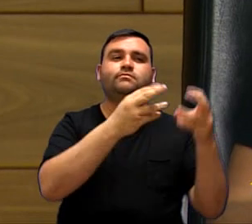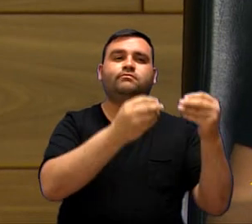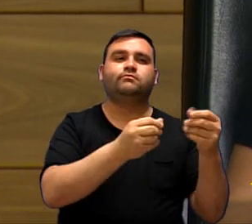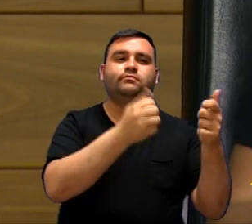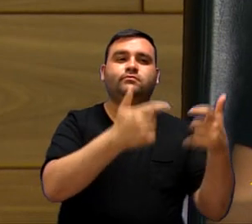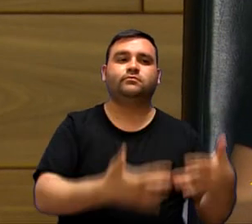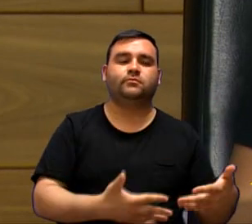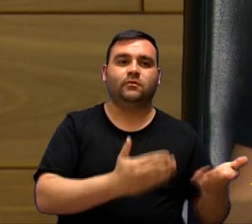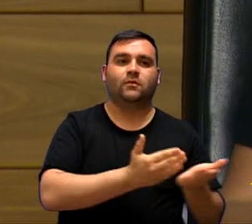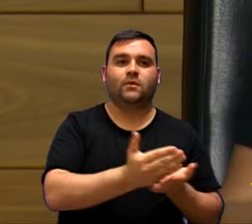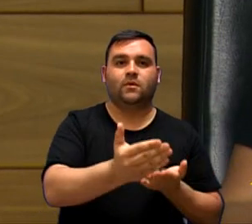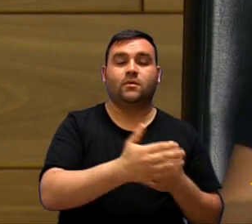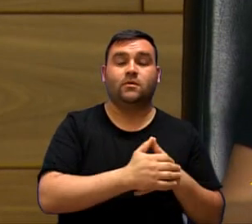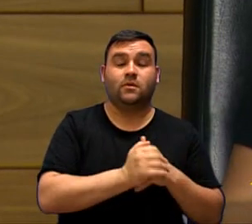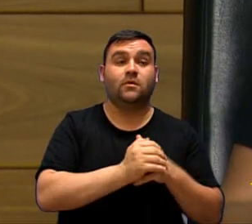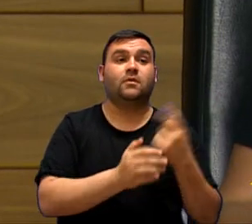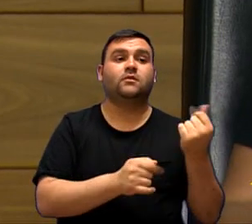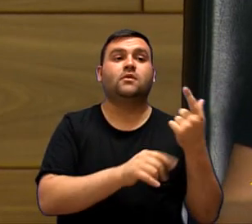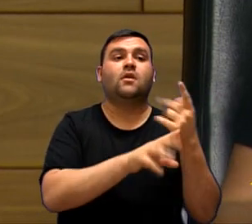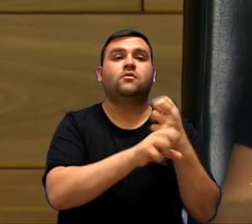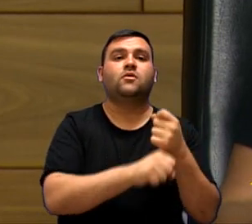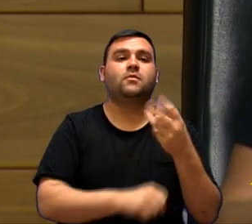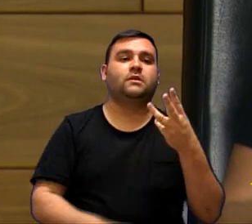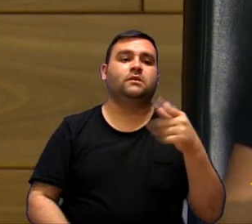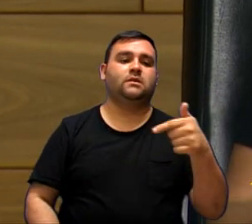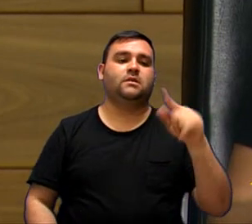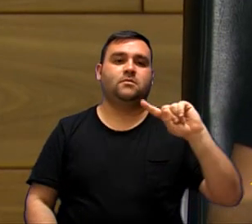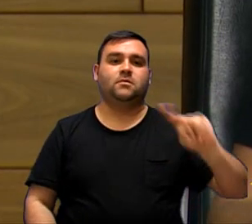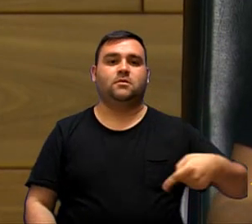dar ordem de início. O valor dela é de